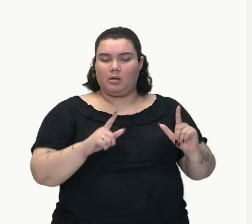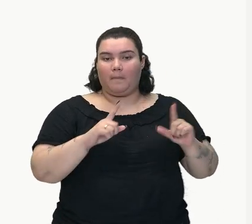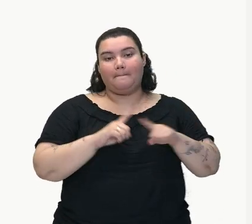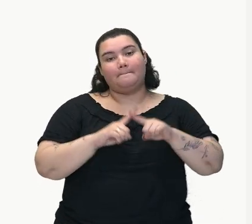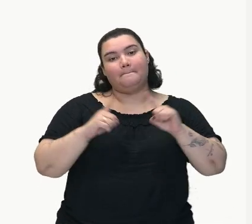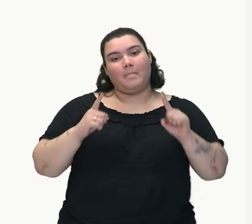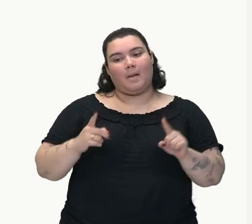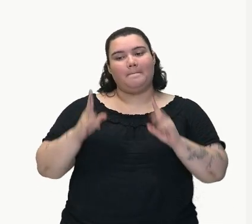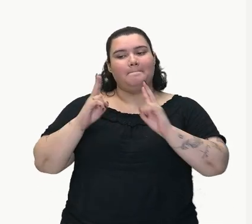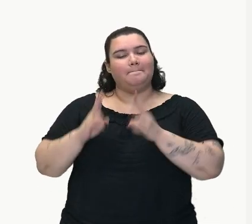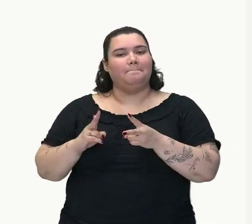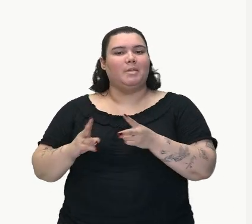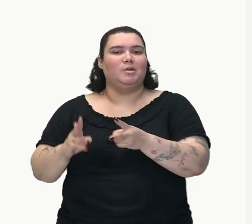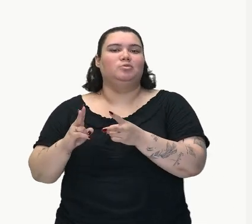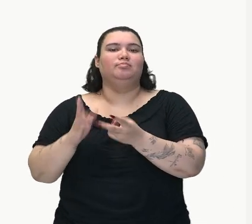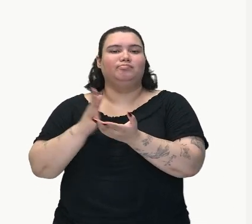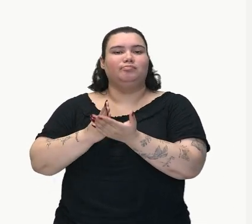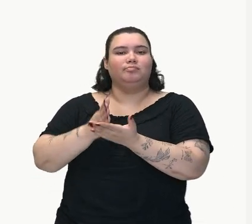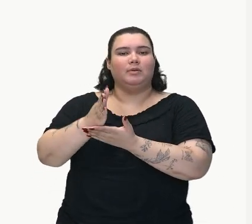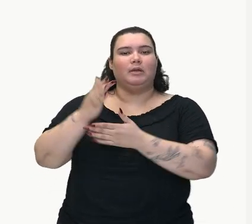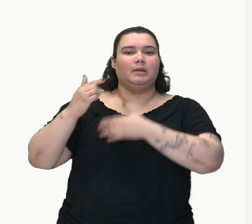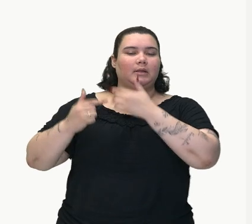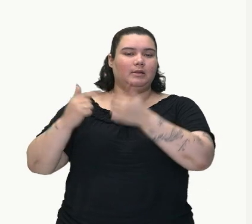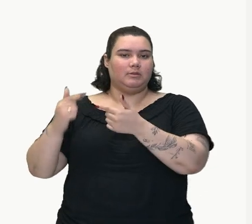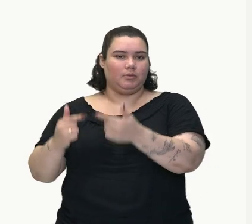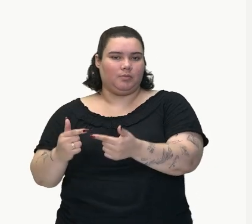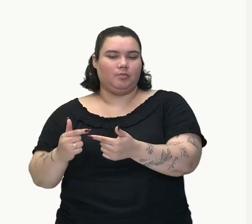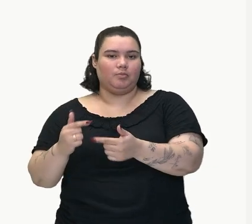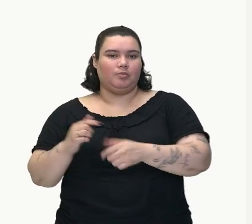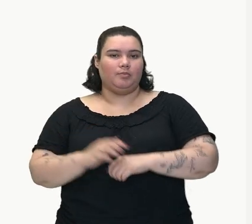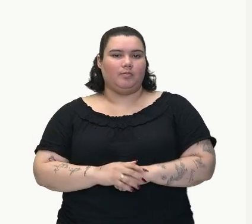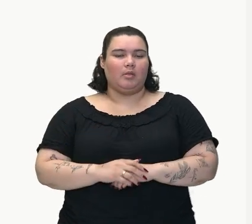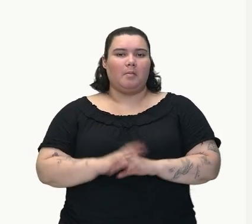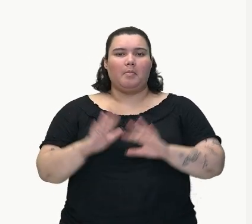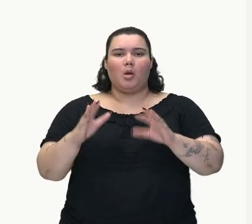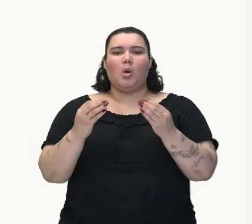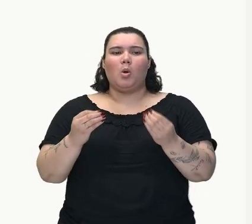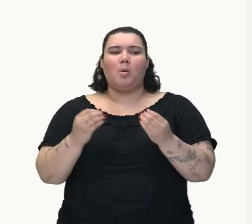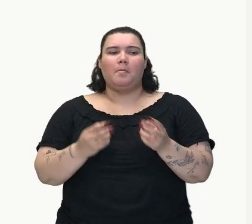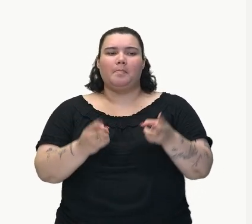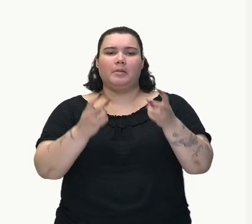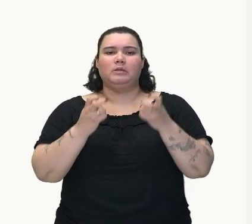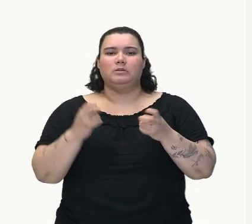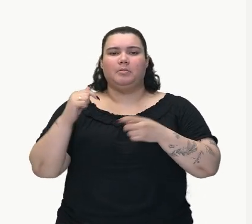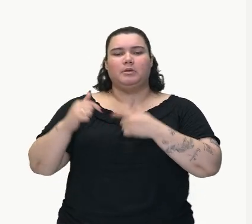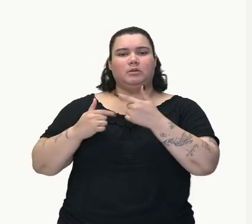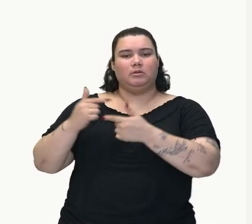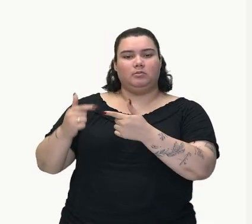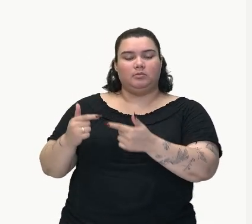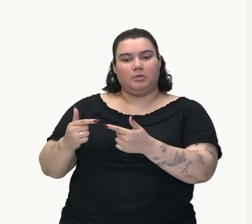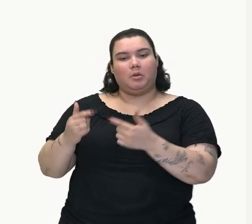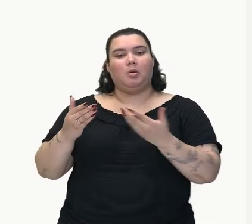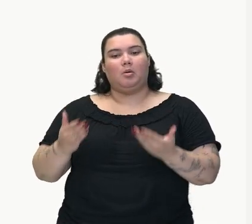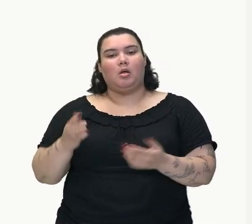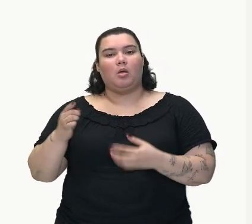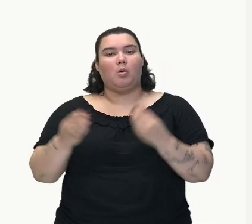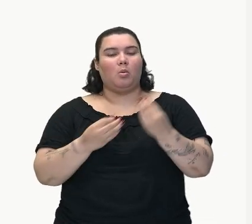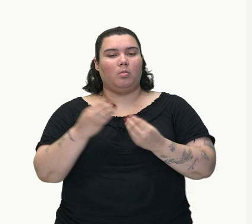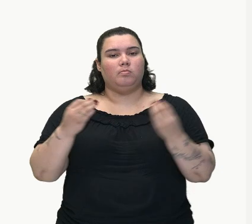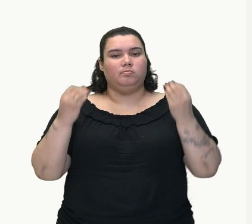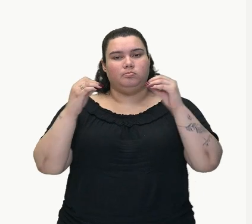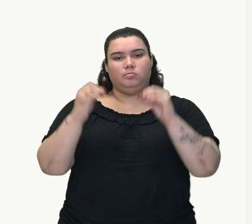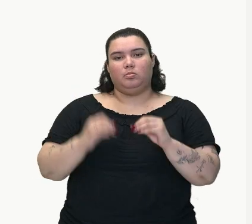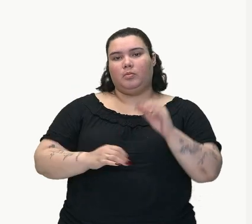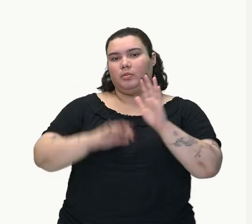Mas ele ainda está ligado a uma tradição. E como a gente percebe essa ligação com a tradição? Na forma como ele constrói os